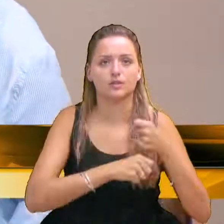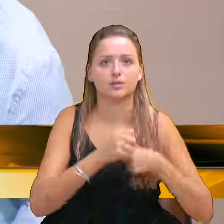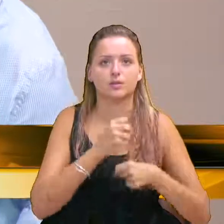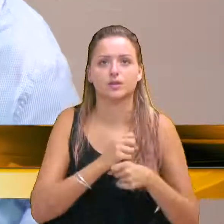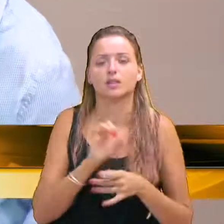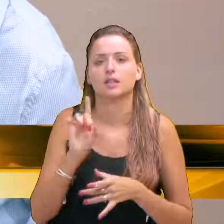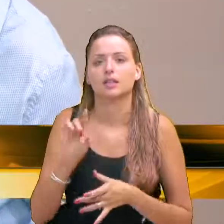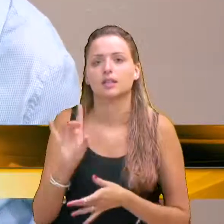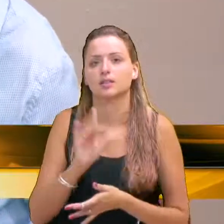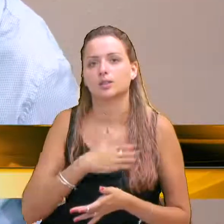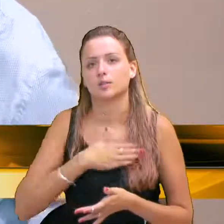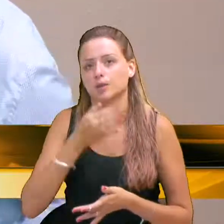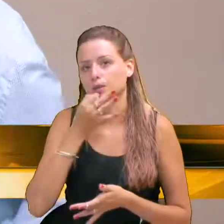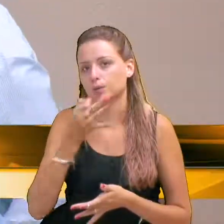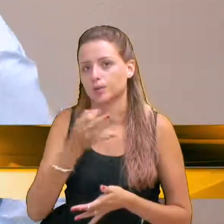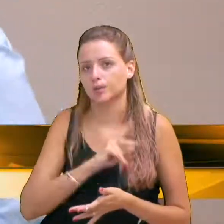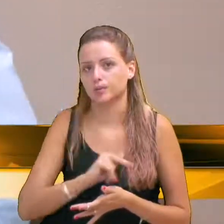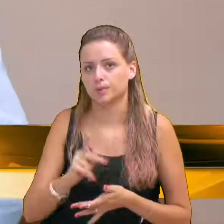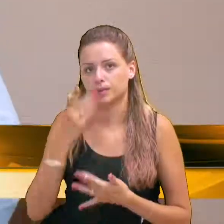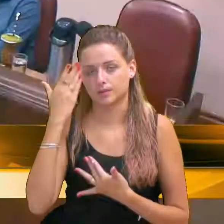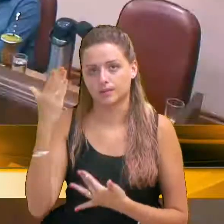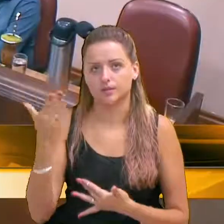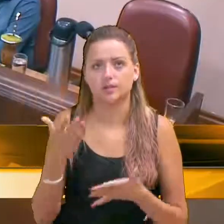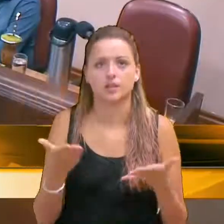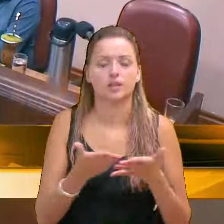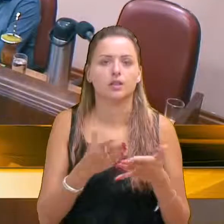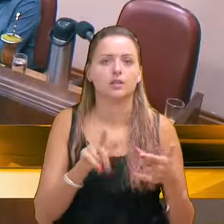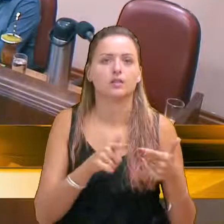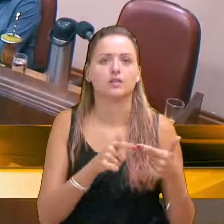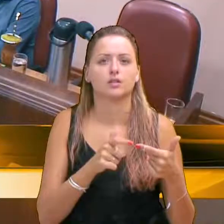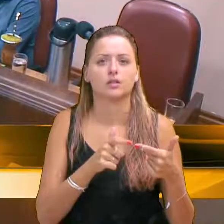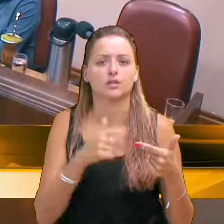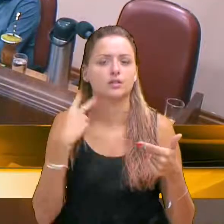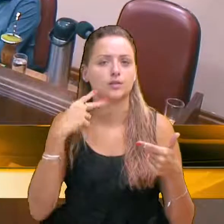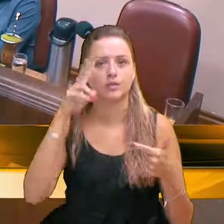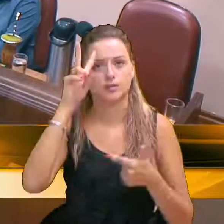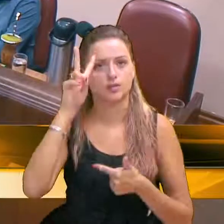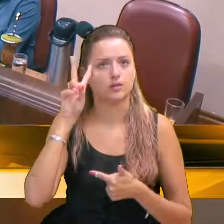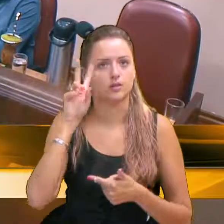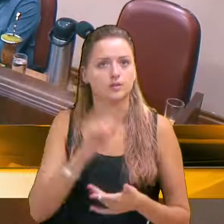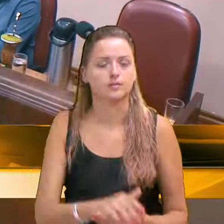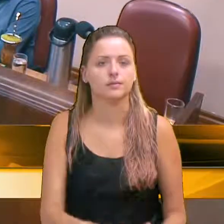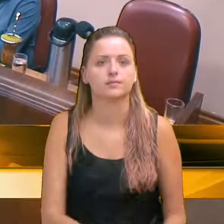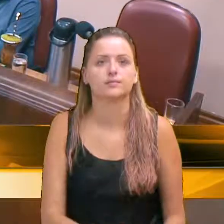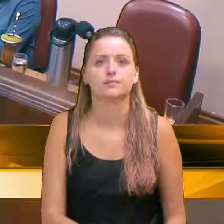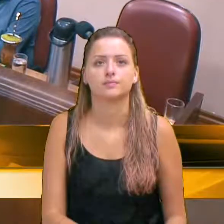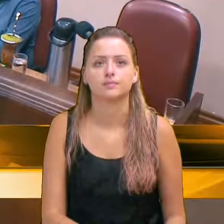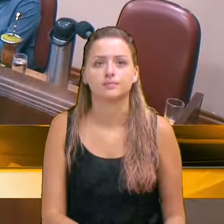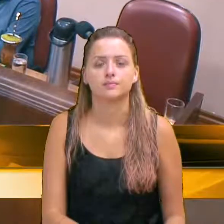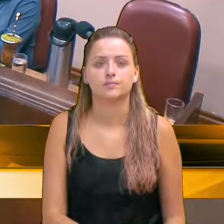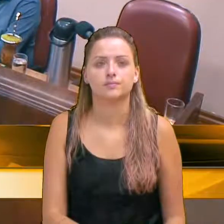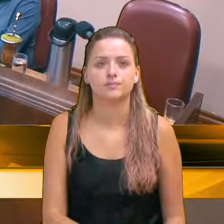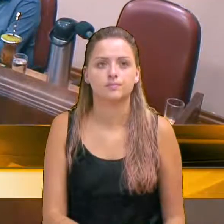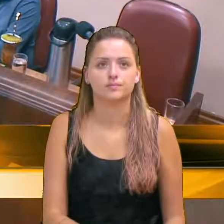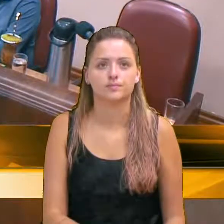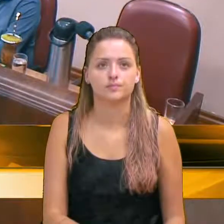Essa é a minha opinião, presidente. Muito obrigado. Próximo vereador inscrito, vereador Velocino Ex.